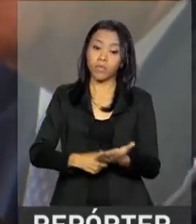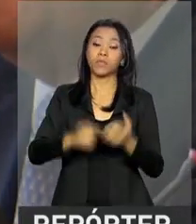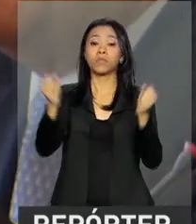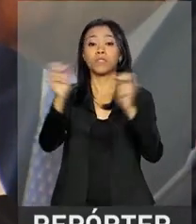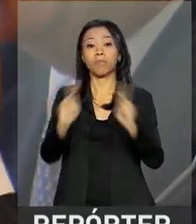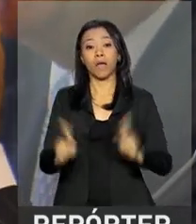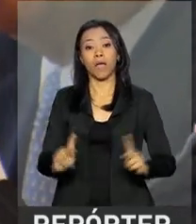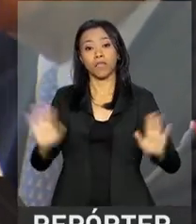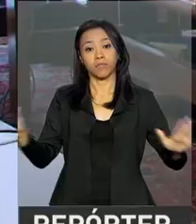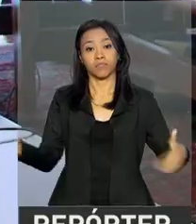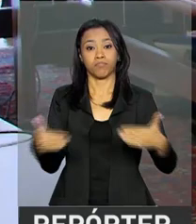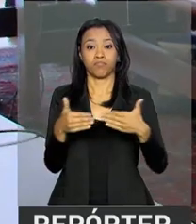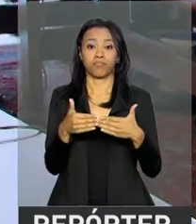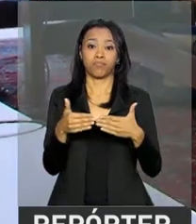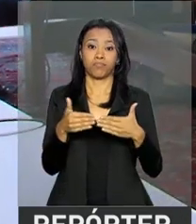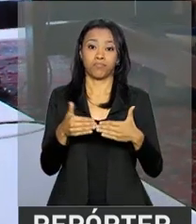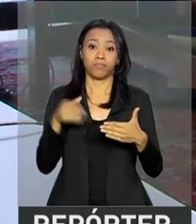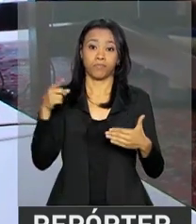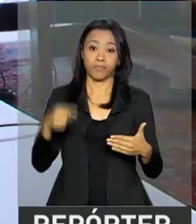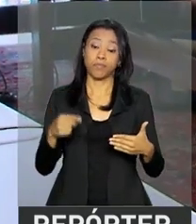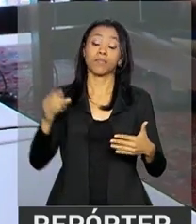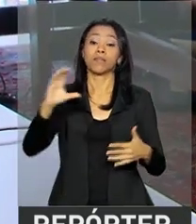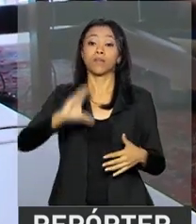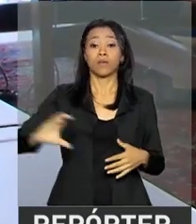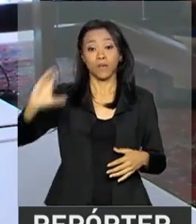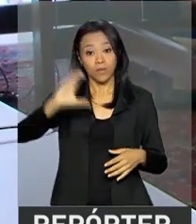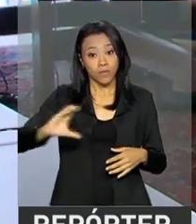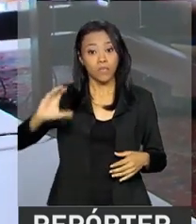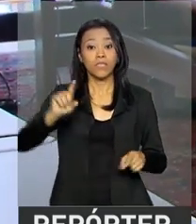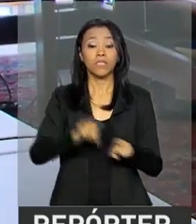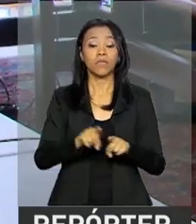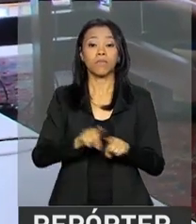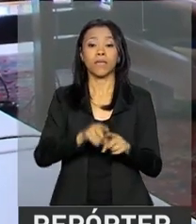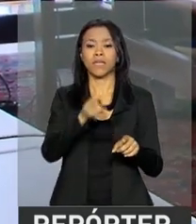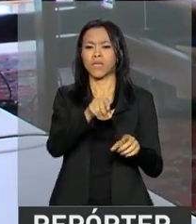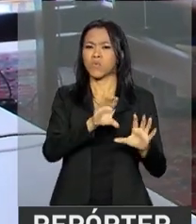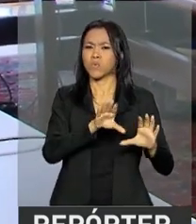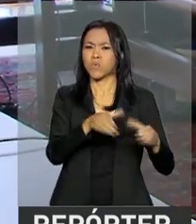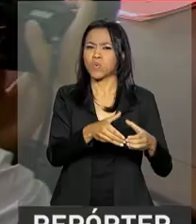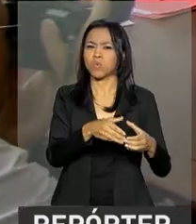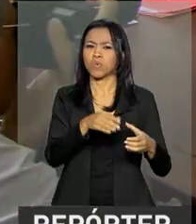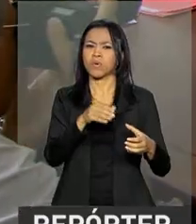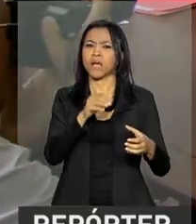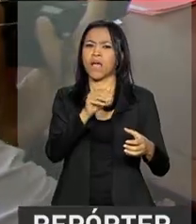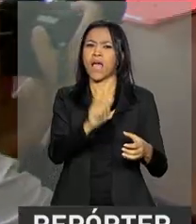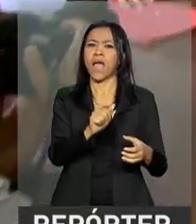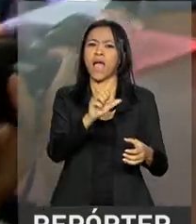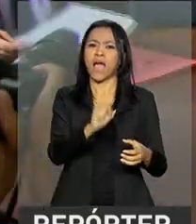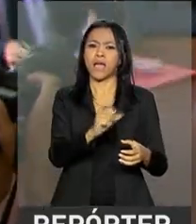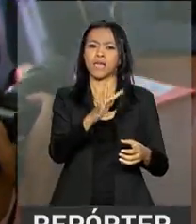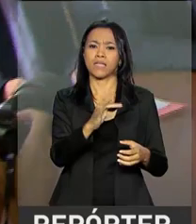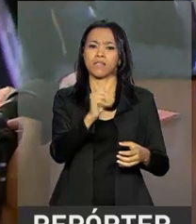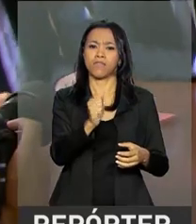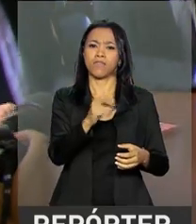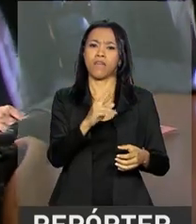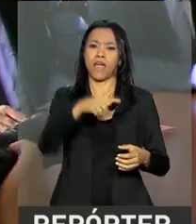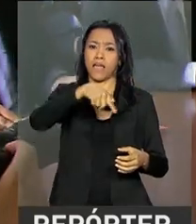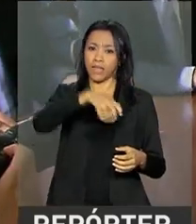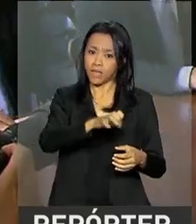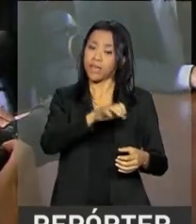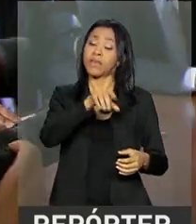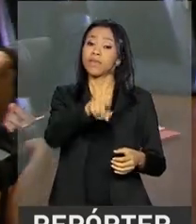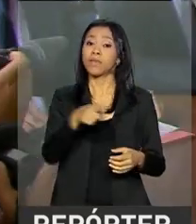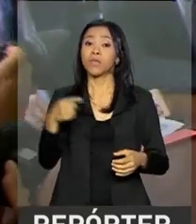Forças Armadas Revolucionárias da Colômbia, as FARC. Os países assinaram um documento para que o Brasil ajude o